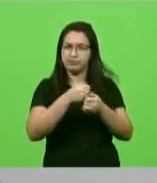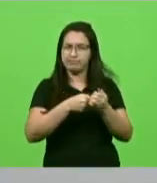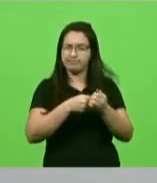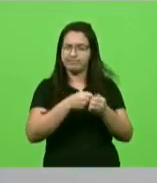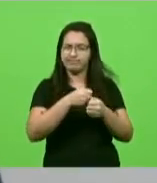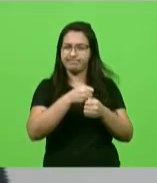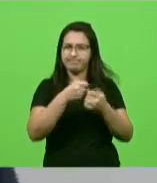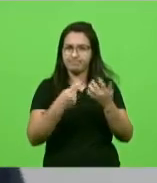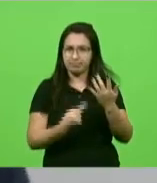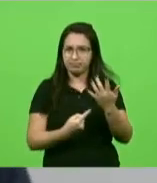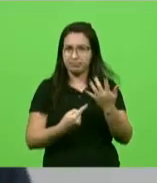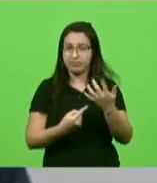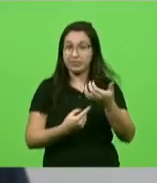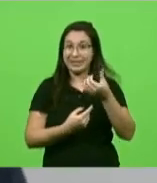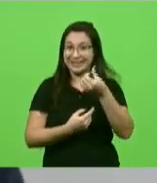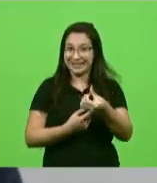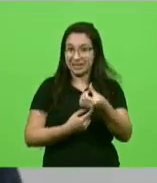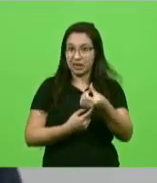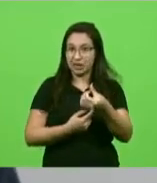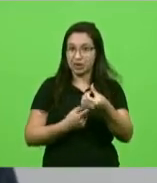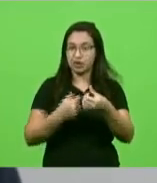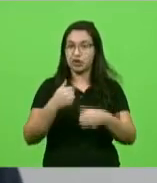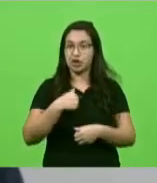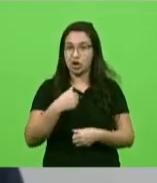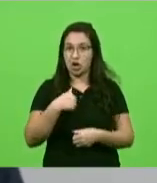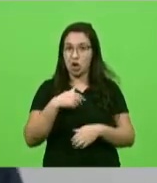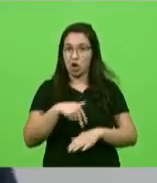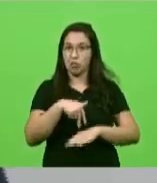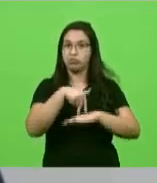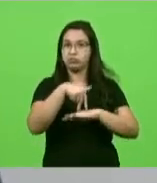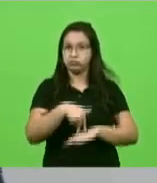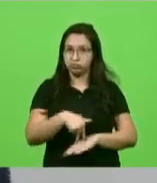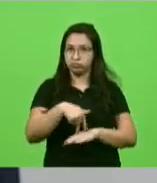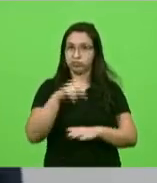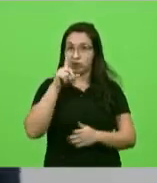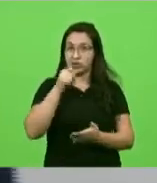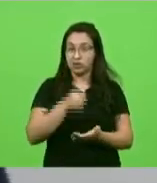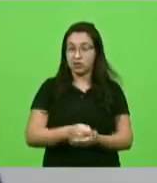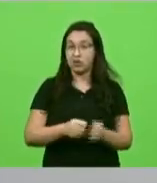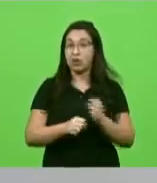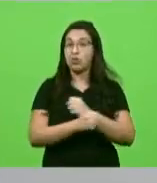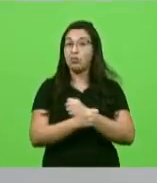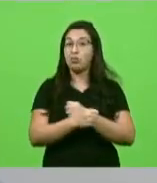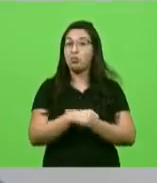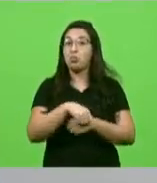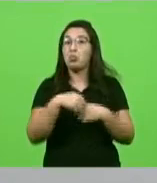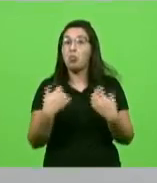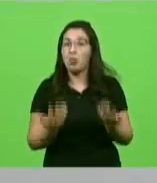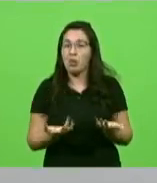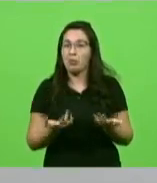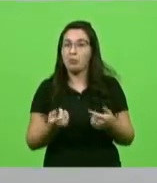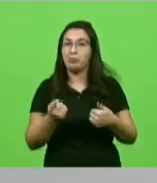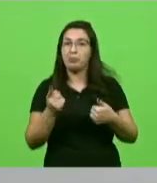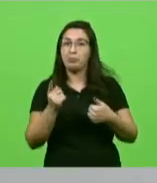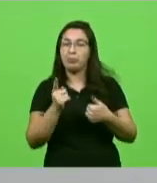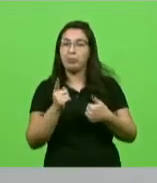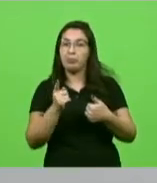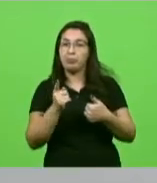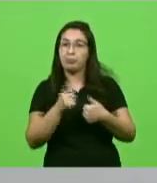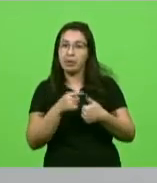para deixar bem claro o meu convencimento e meu posicionamento a respeito do assunto. A primeira que